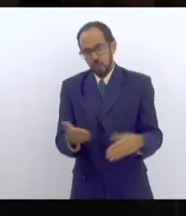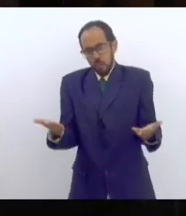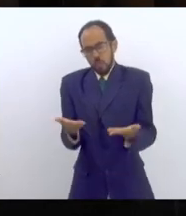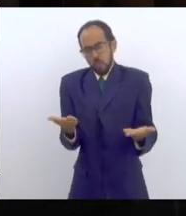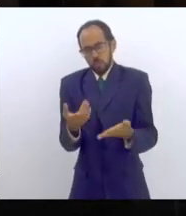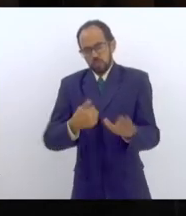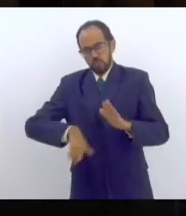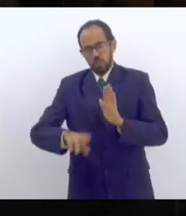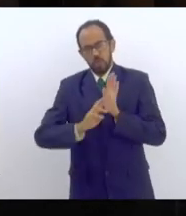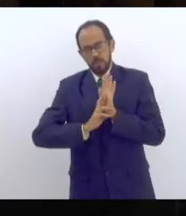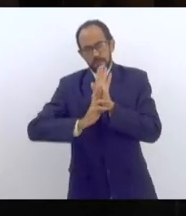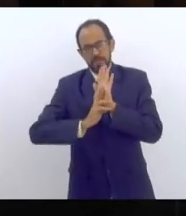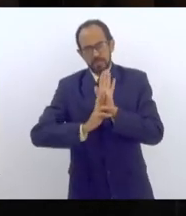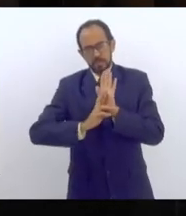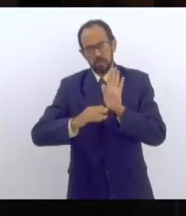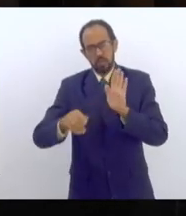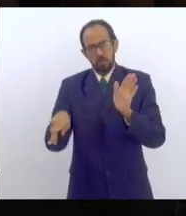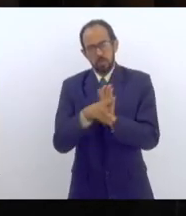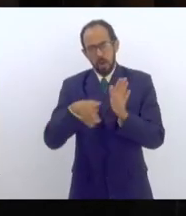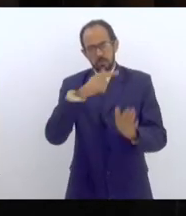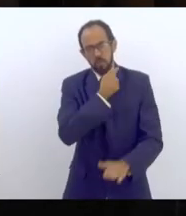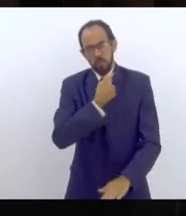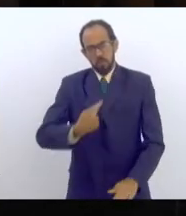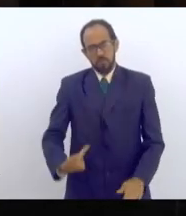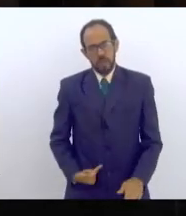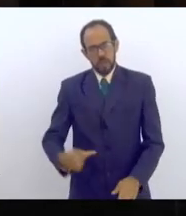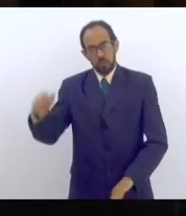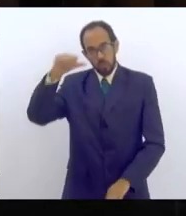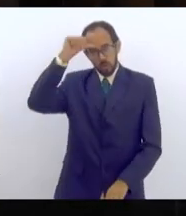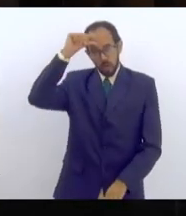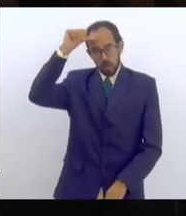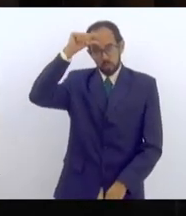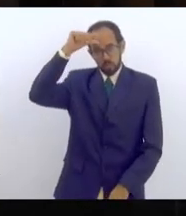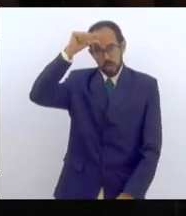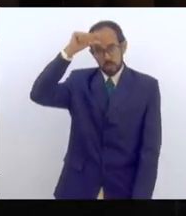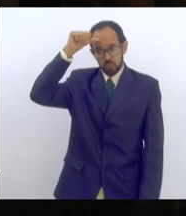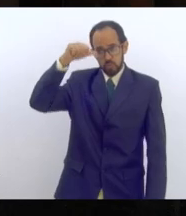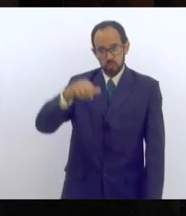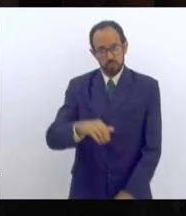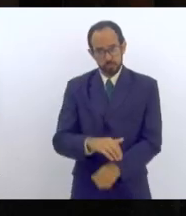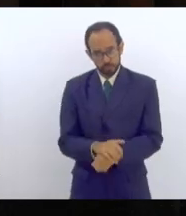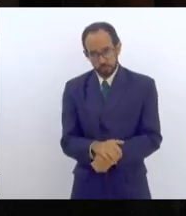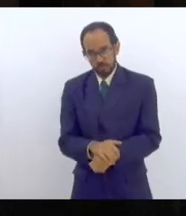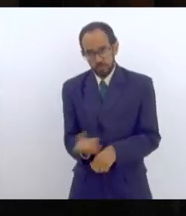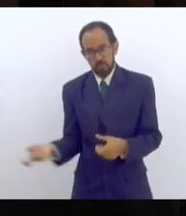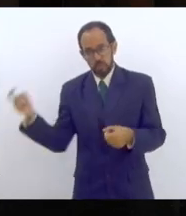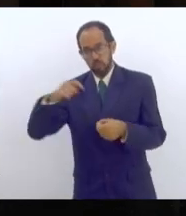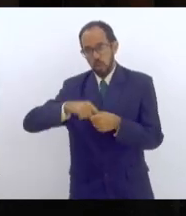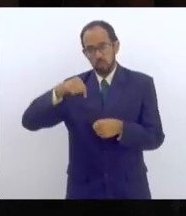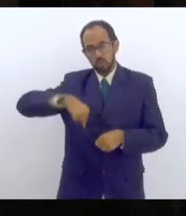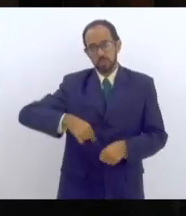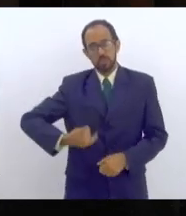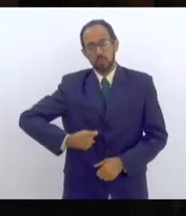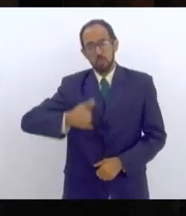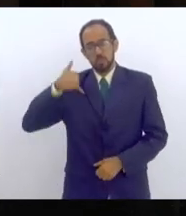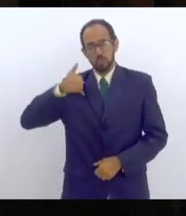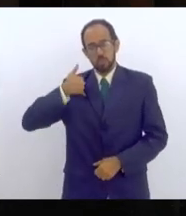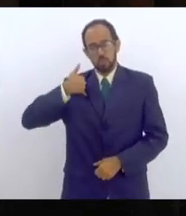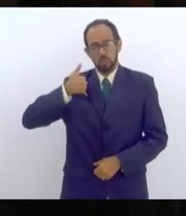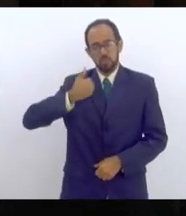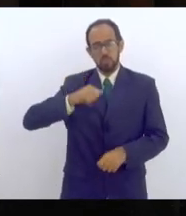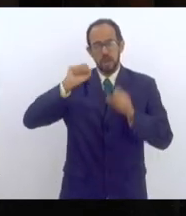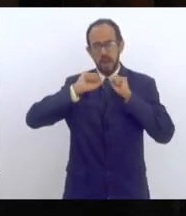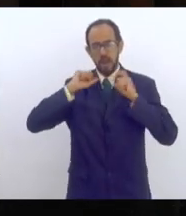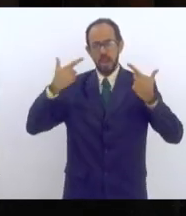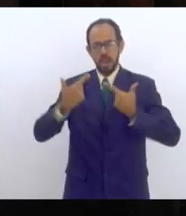o governador do Estado do Rio de Janeiro, o senhor governador Cláudio Castro. Volto com muito orgulho à Assembleia